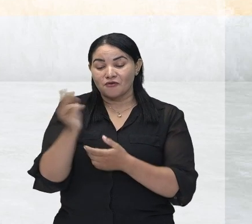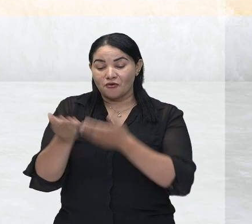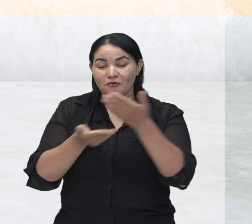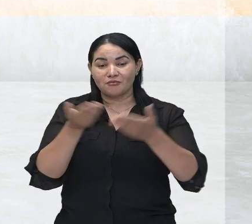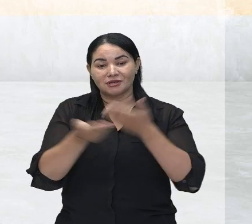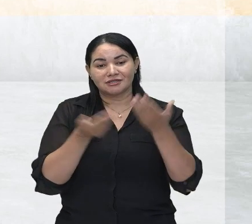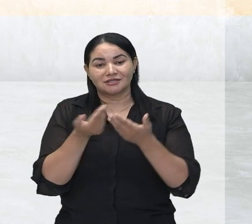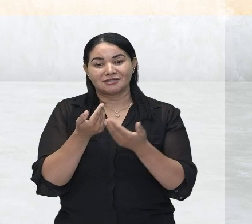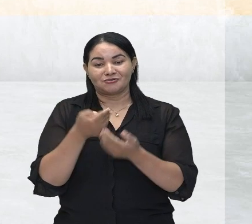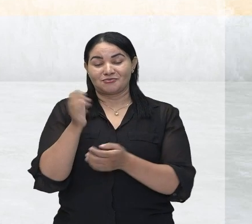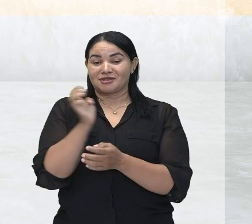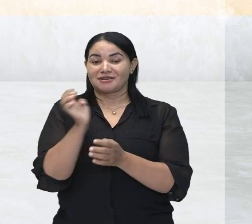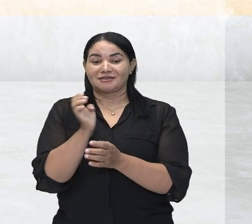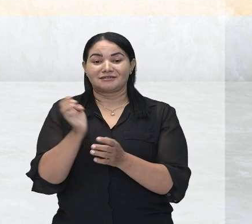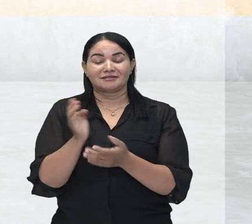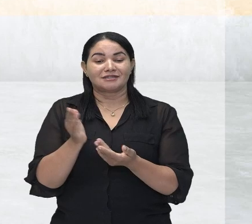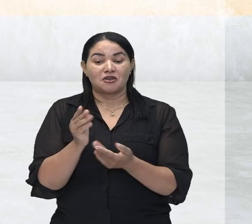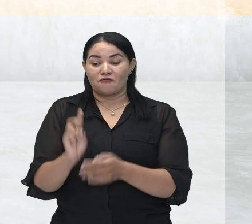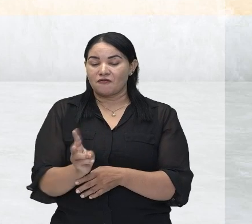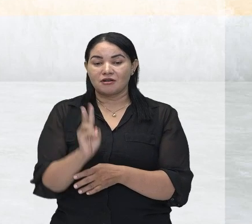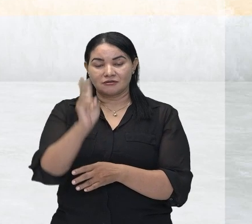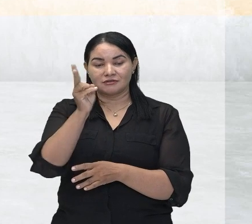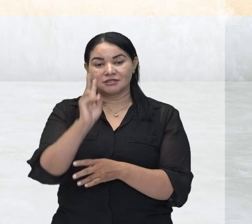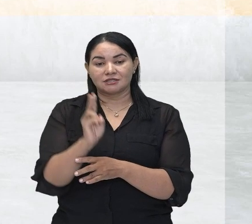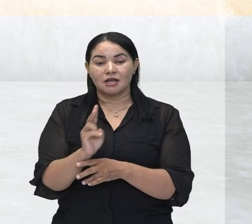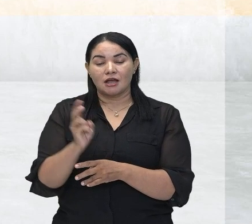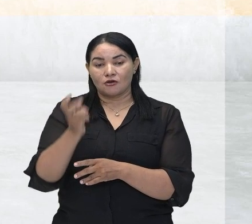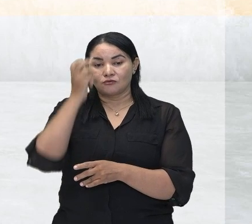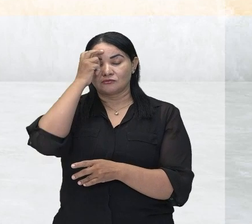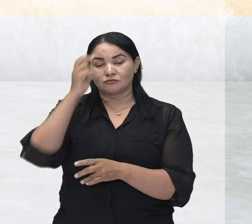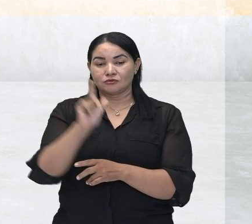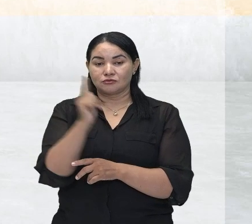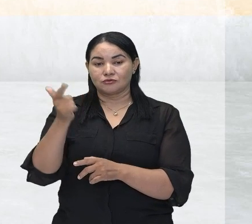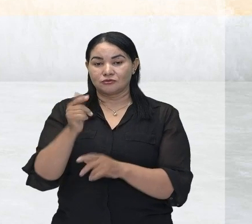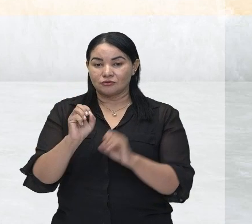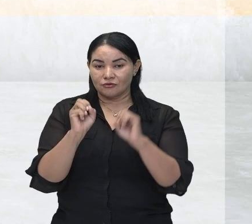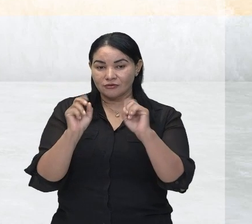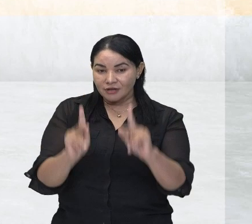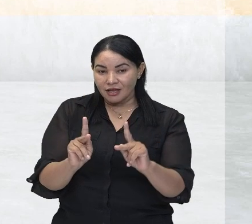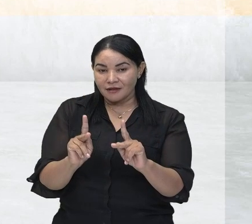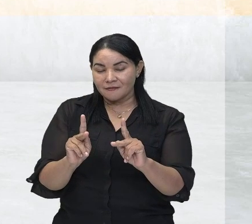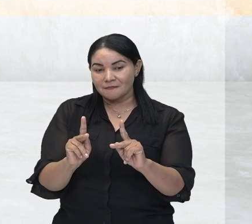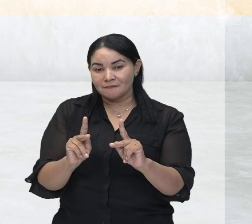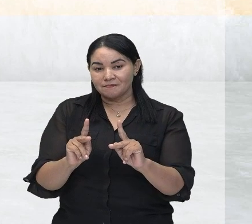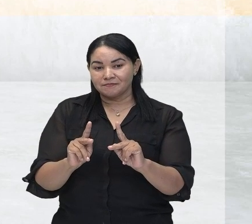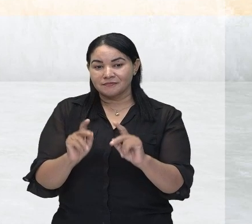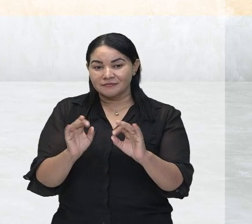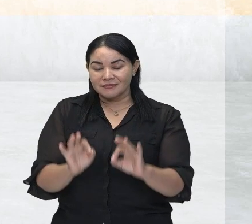enriquecer também com a cultura do outro. Tá certo, pessoal?